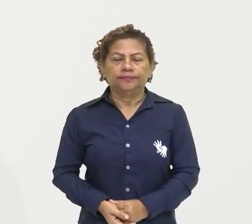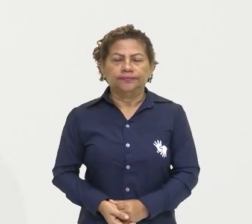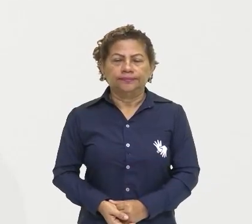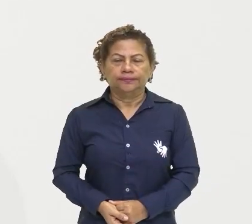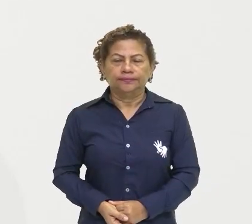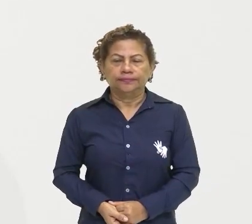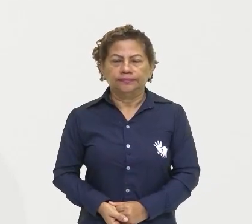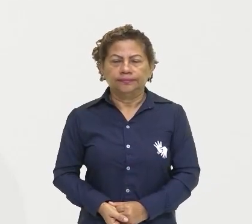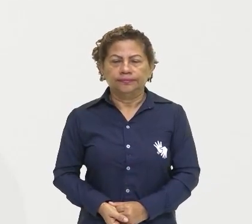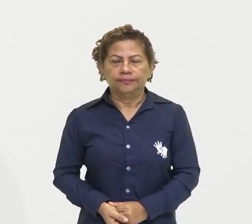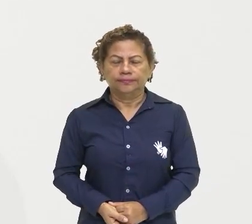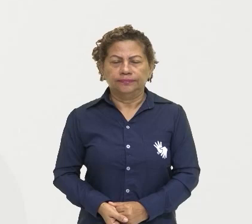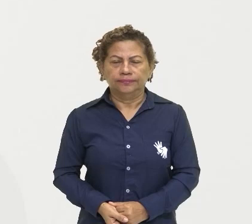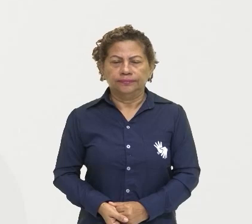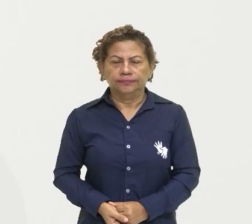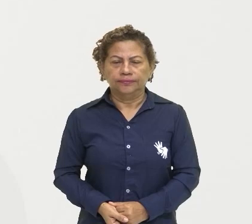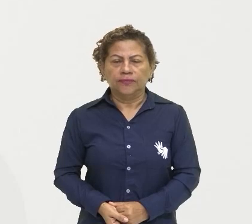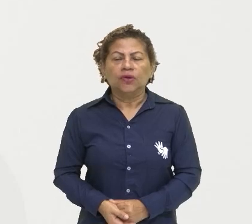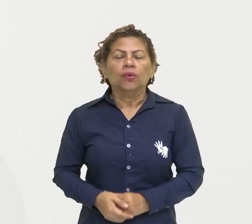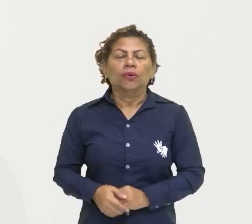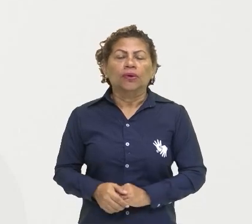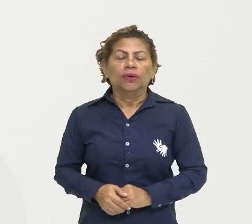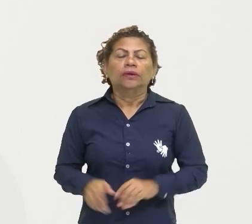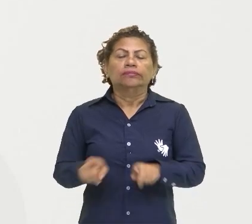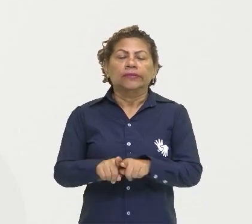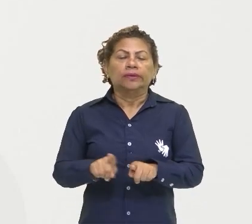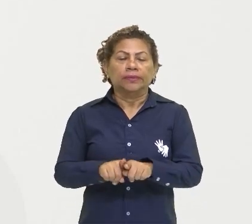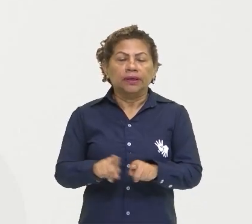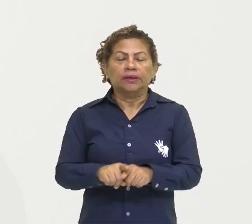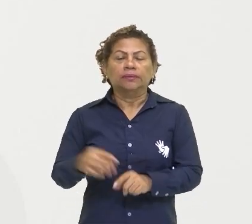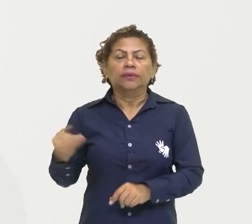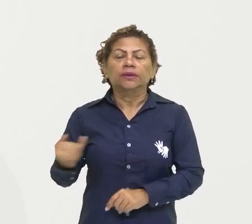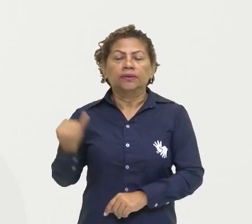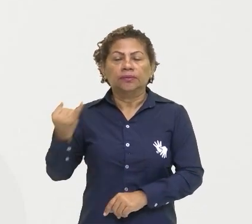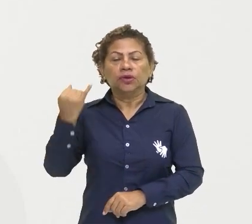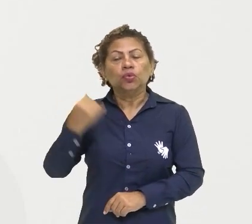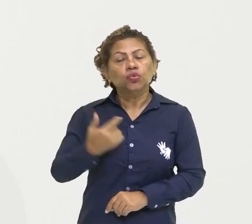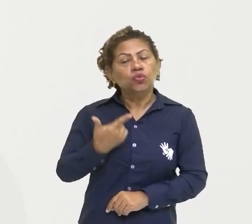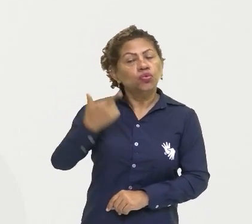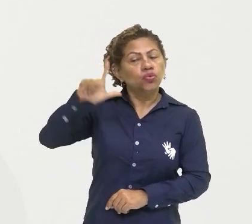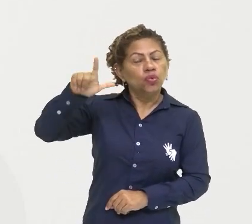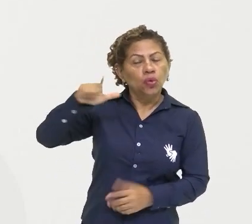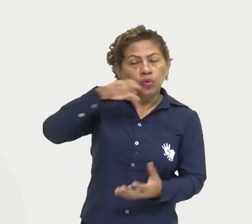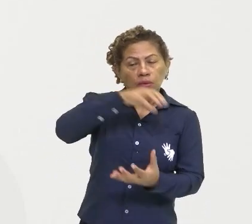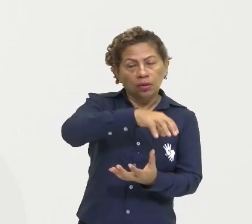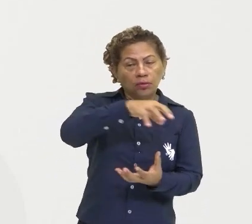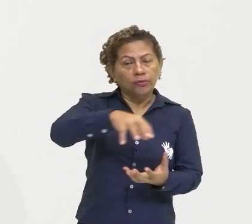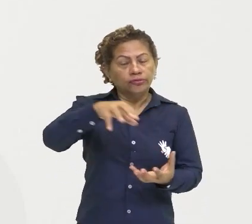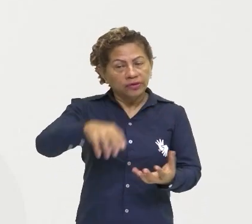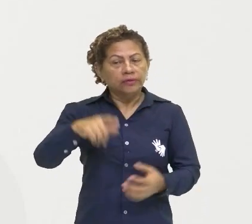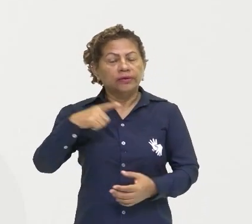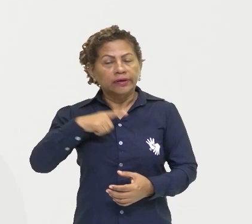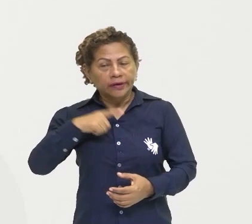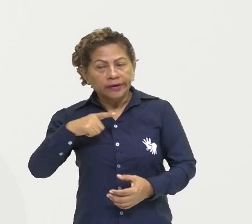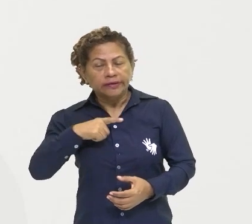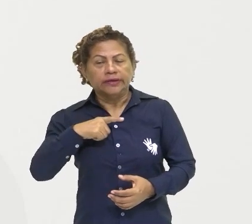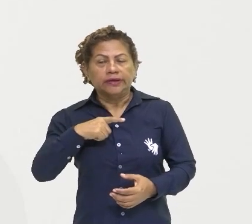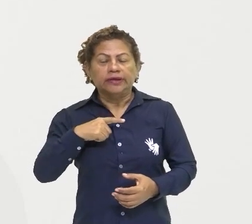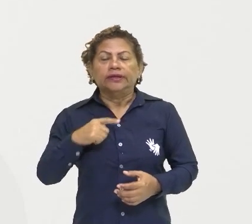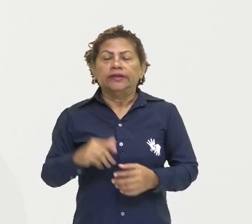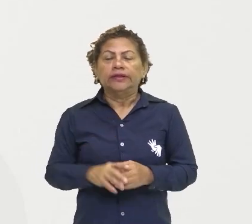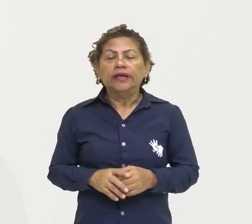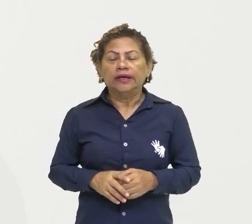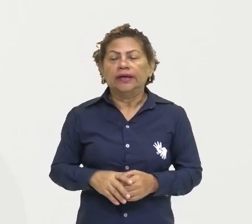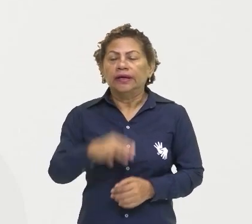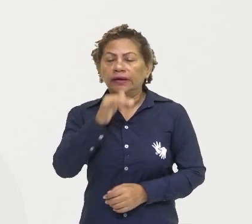só. Outro ponto importante aqui é que os outros continentes, eles apresentam uma certa estabilidade no crescimento. É o